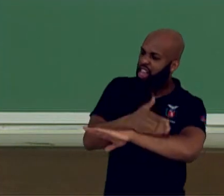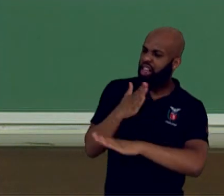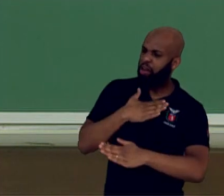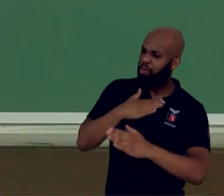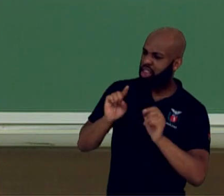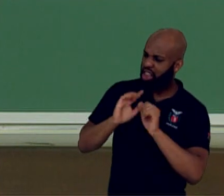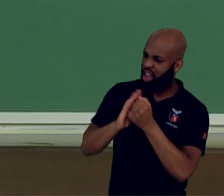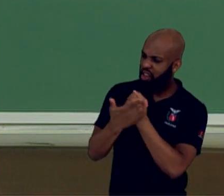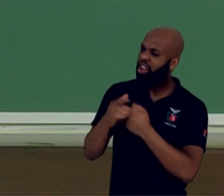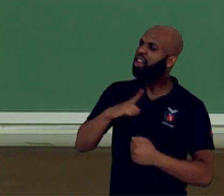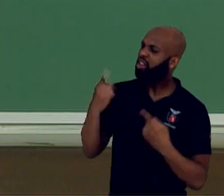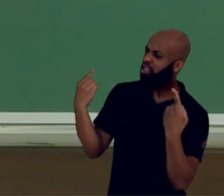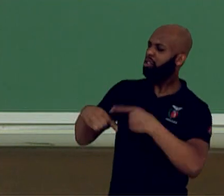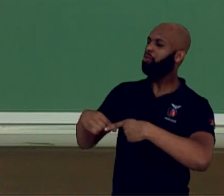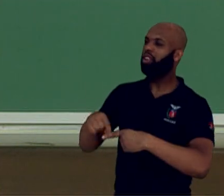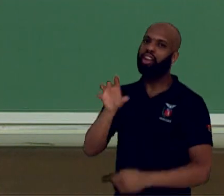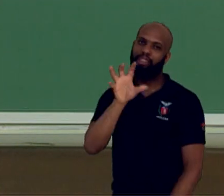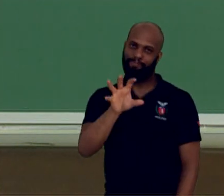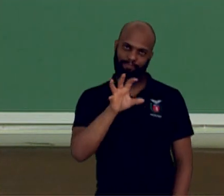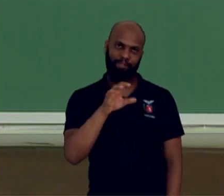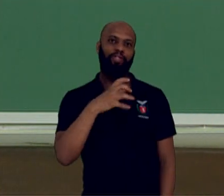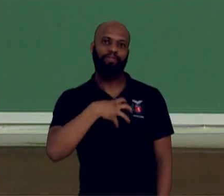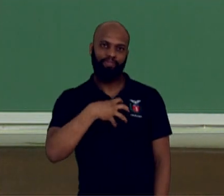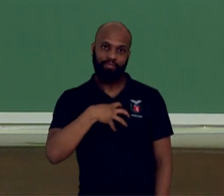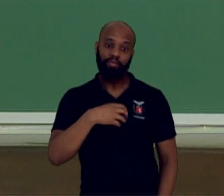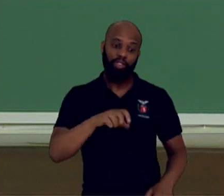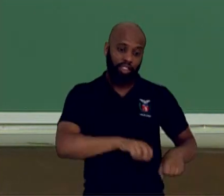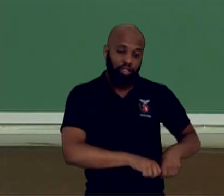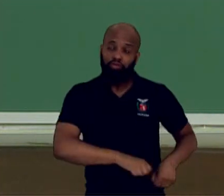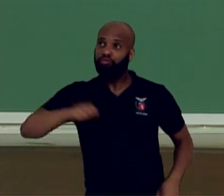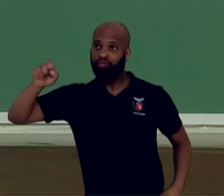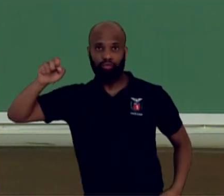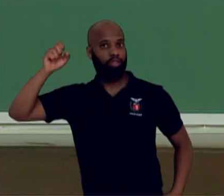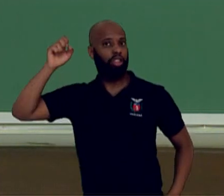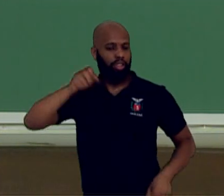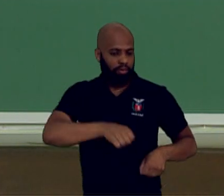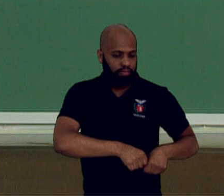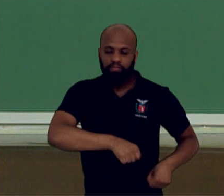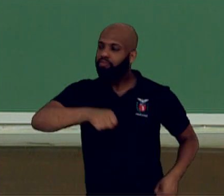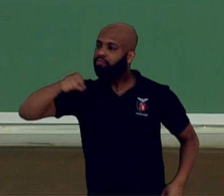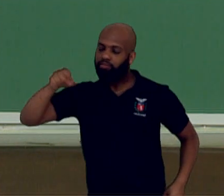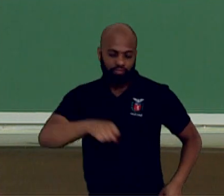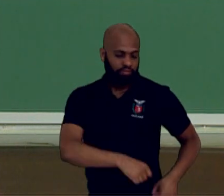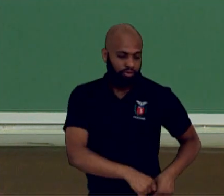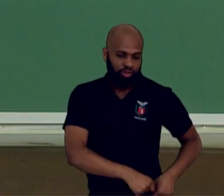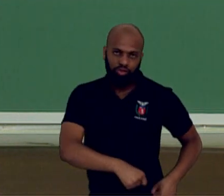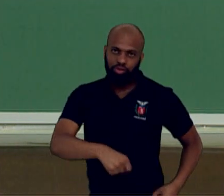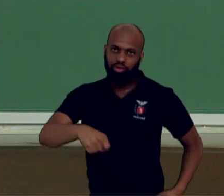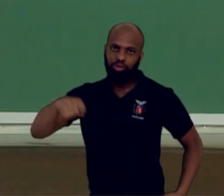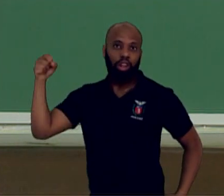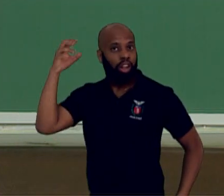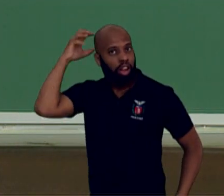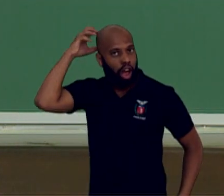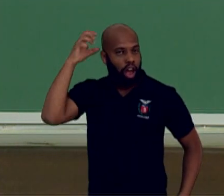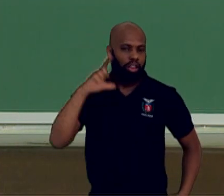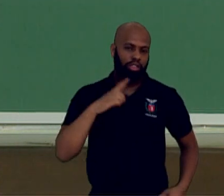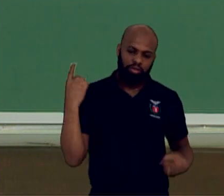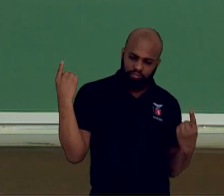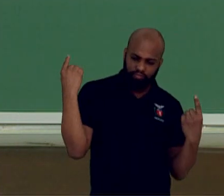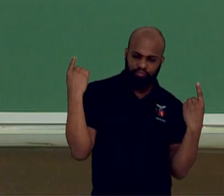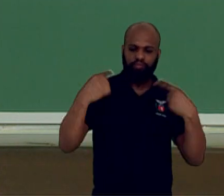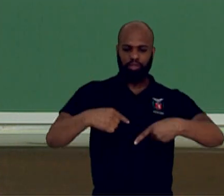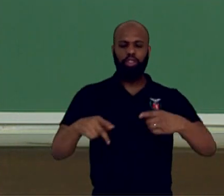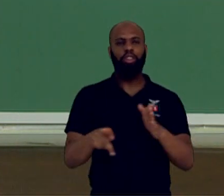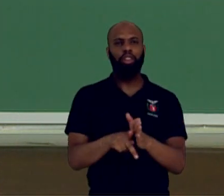que disputar meu poder. Mais ou menos isso. E os samurais faziam disputas, de lutas, inclusive numa situação que